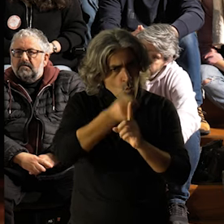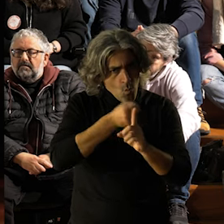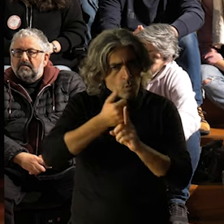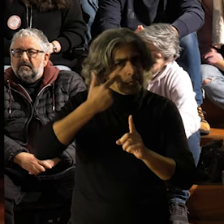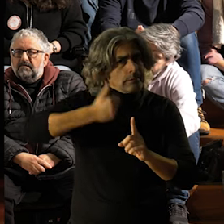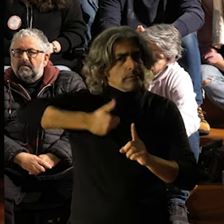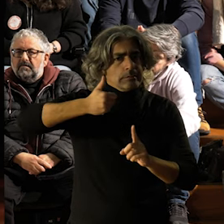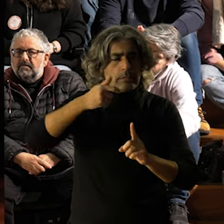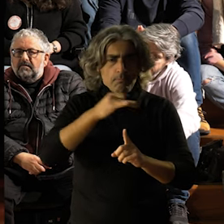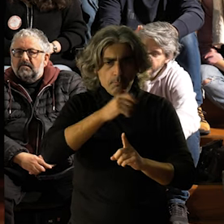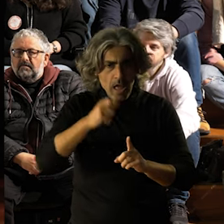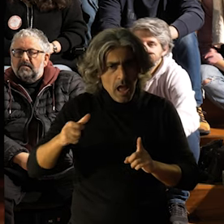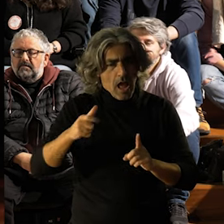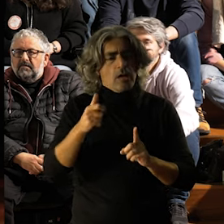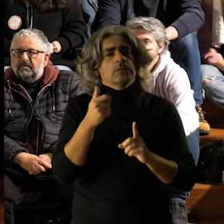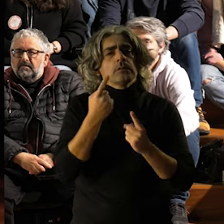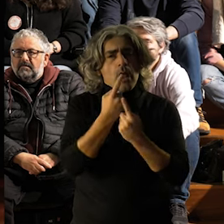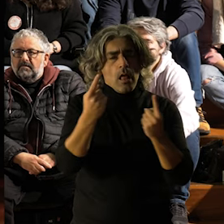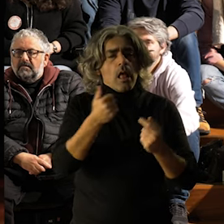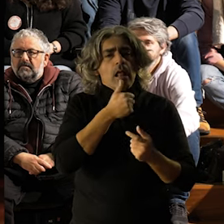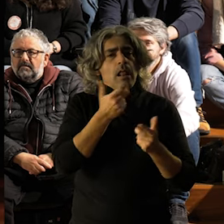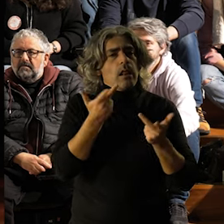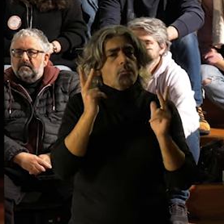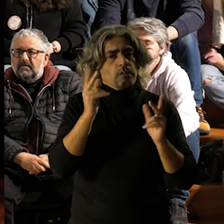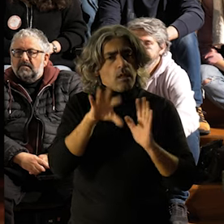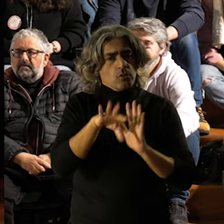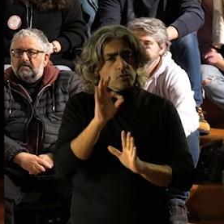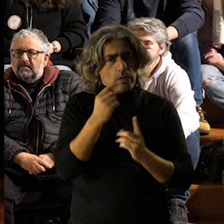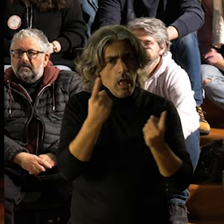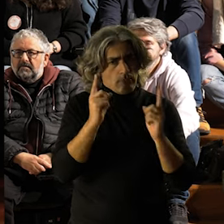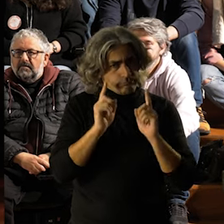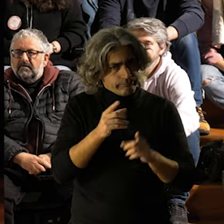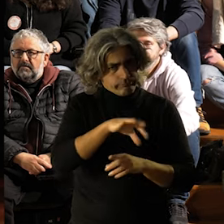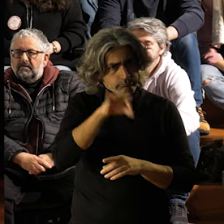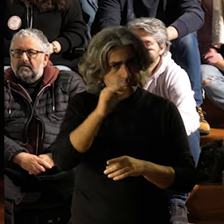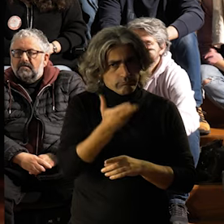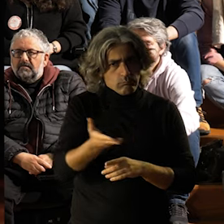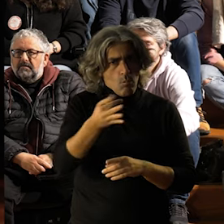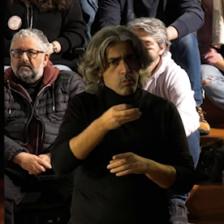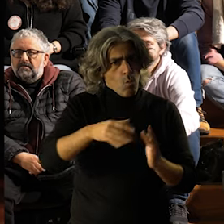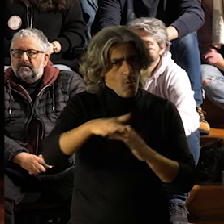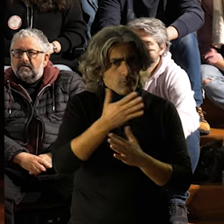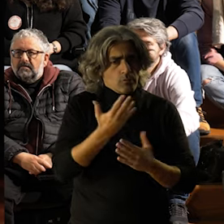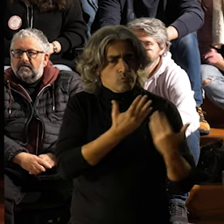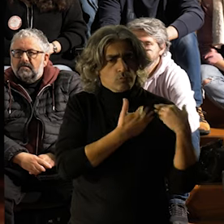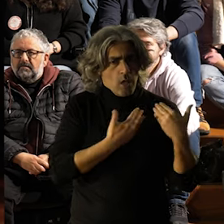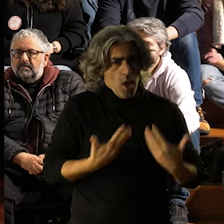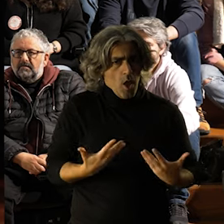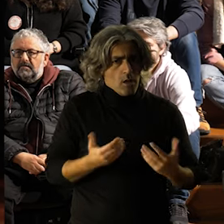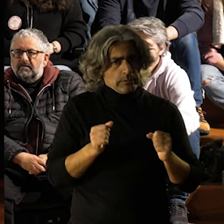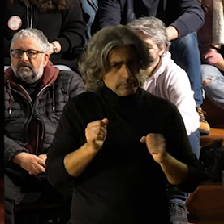paz, pela autodeterminação de todos os povos. Aqui estamos. Isso sim é a responsabilidade agora. Isso sim